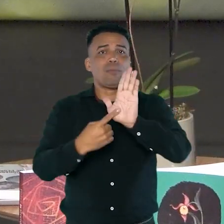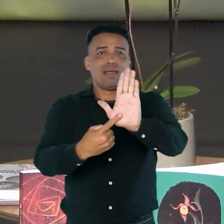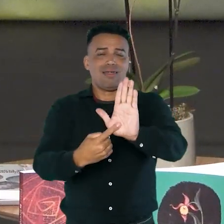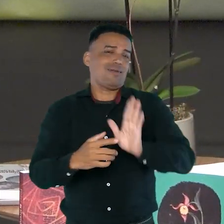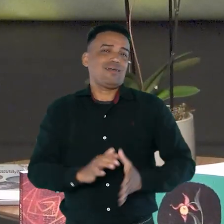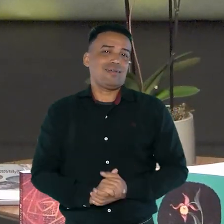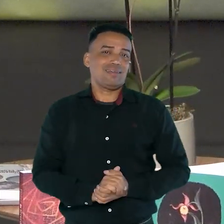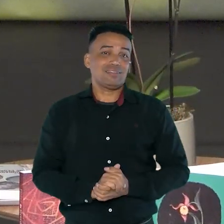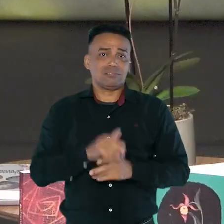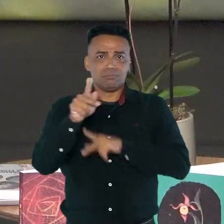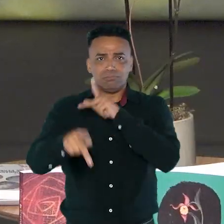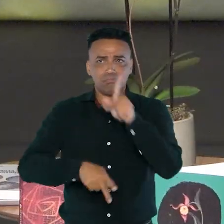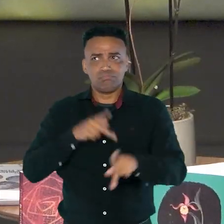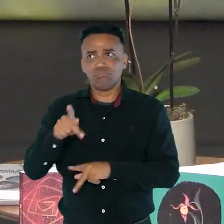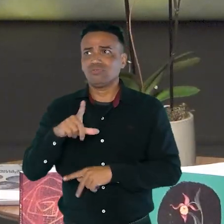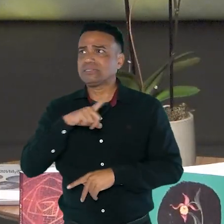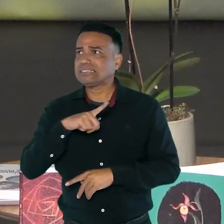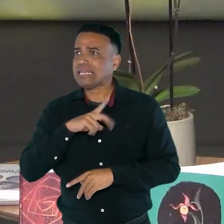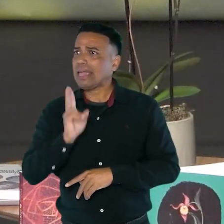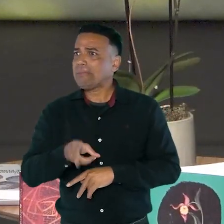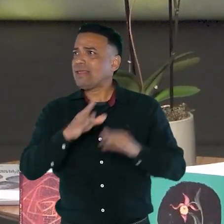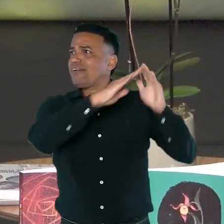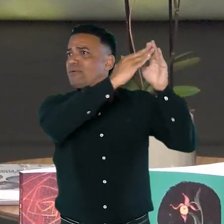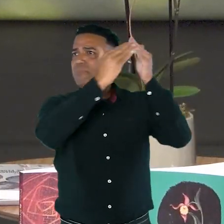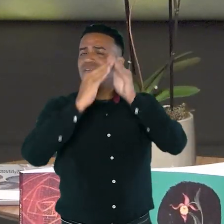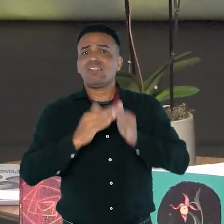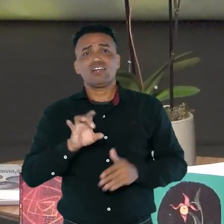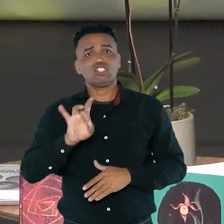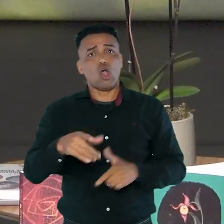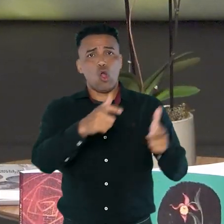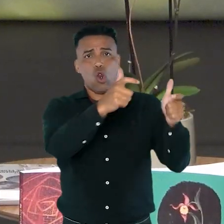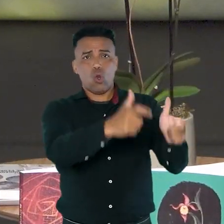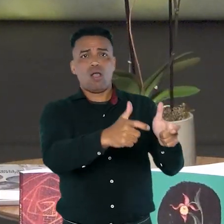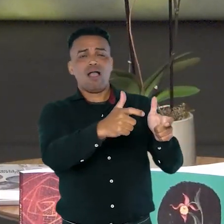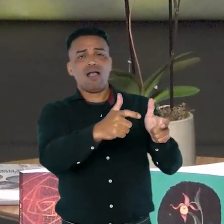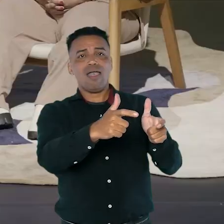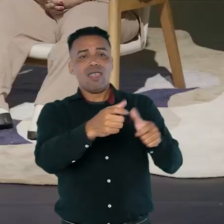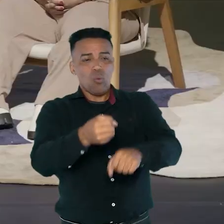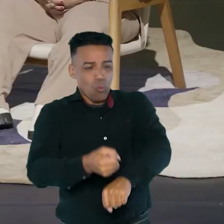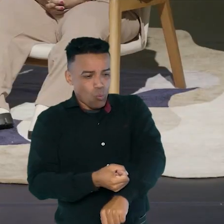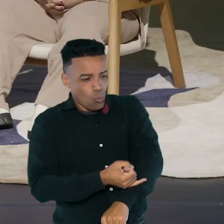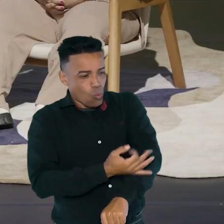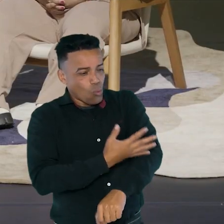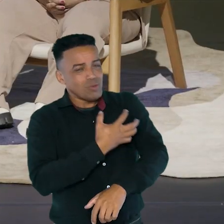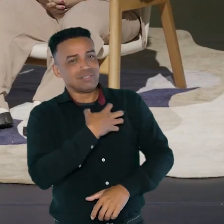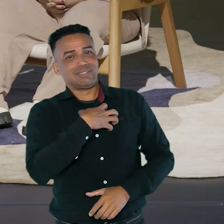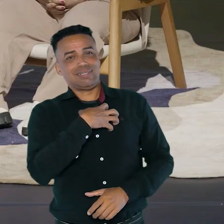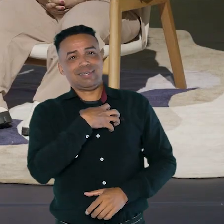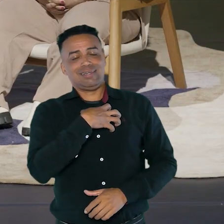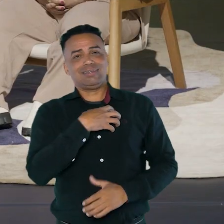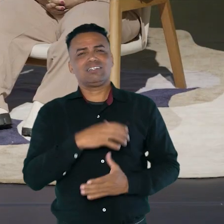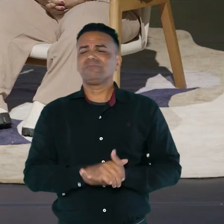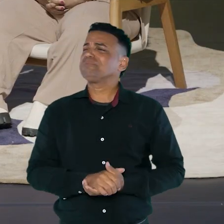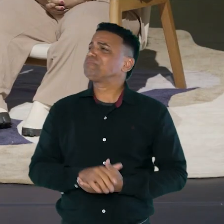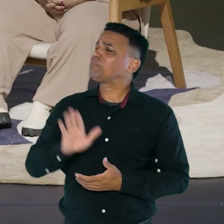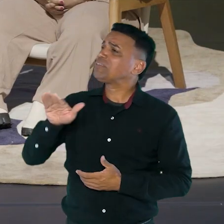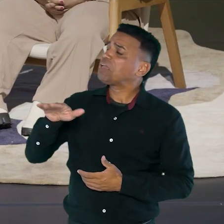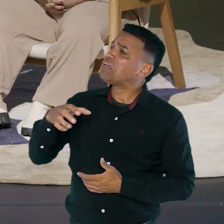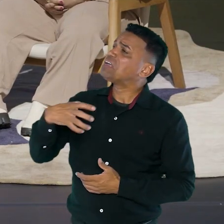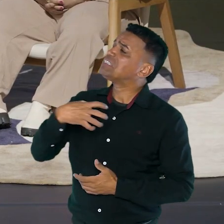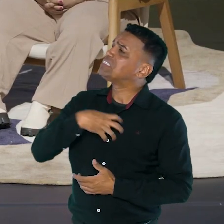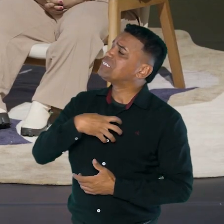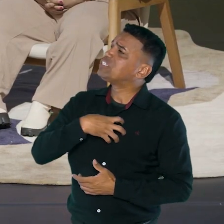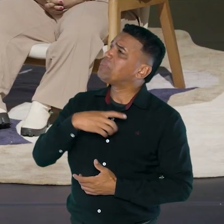está constantemente em luta. Então, assim, eu vejo que a periferia não é só lugar, é um sentimento. E tem um